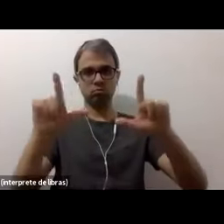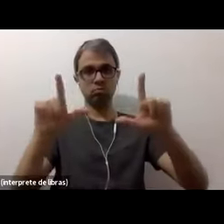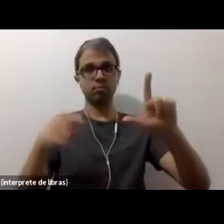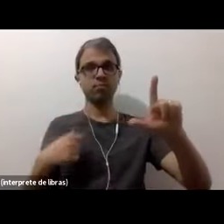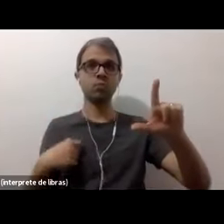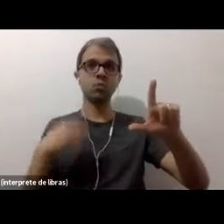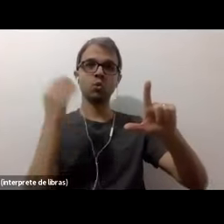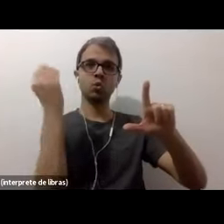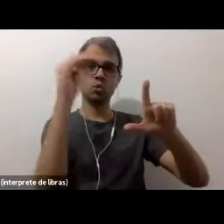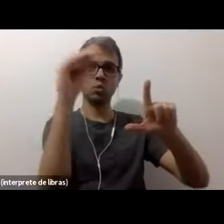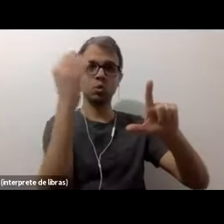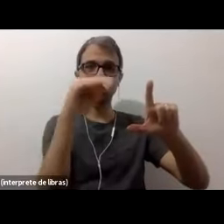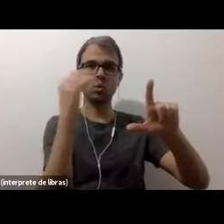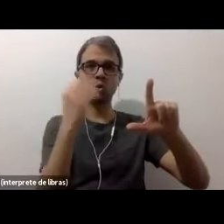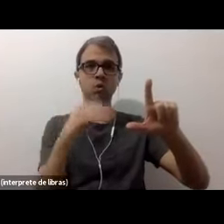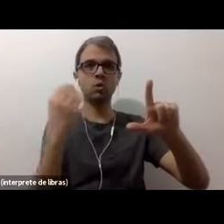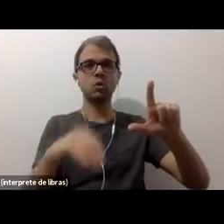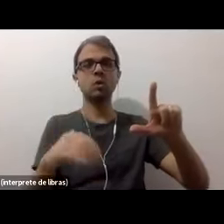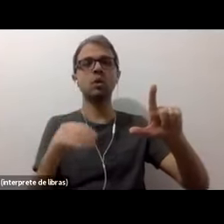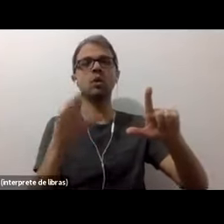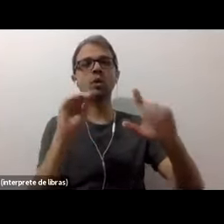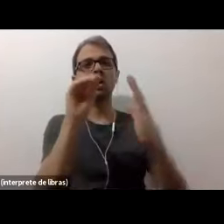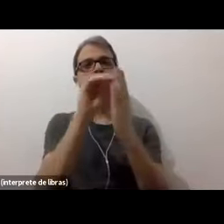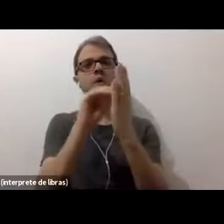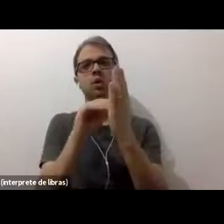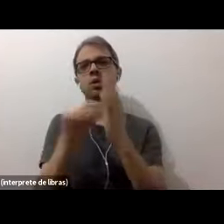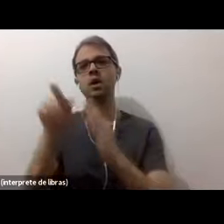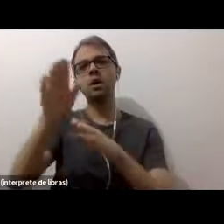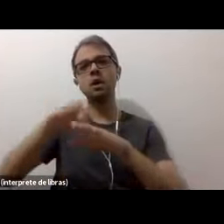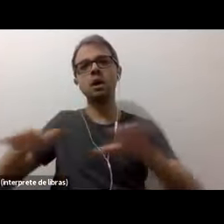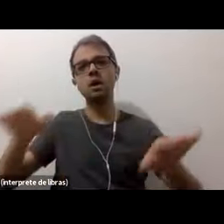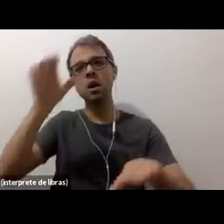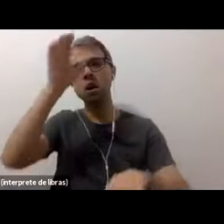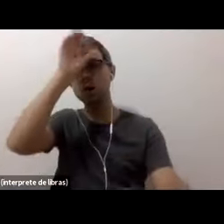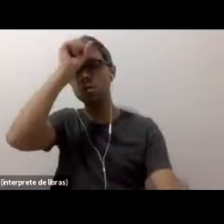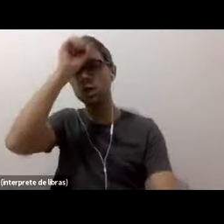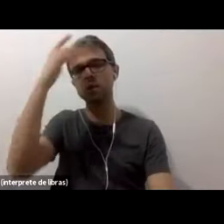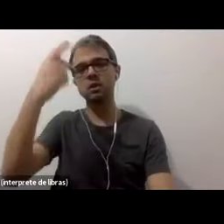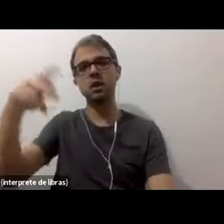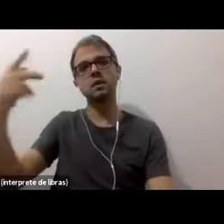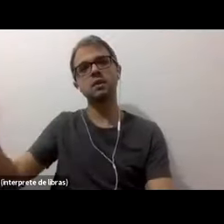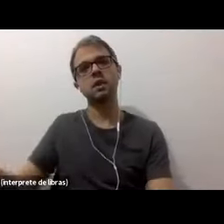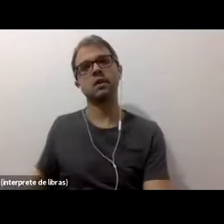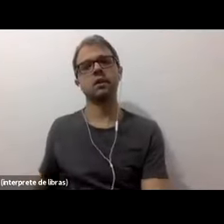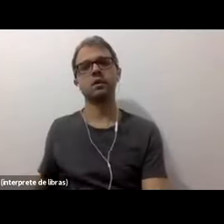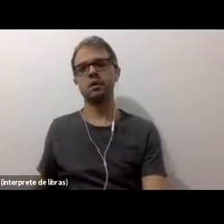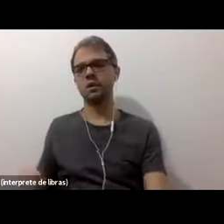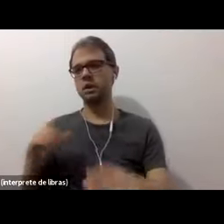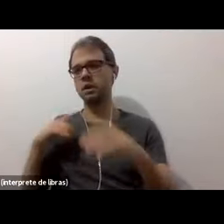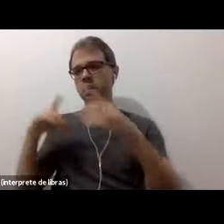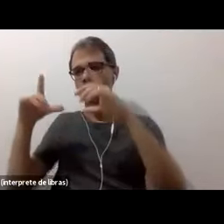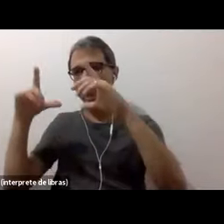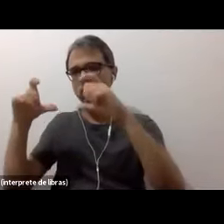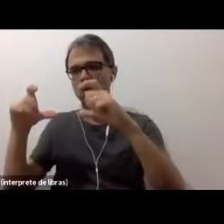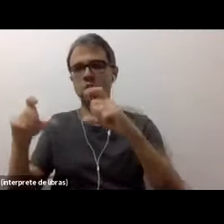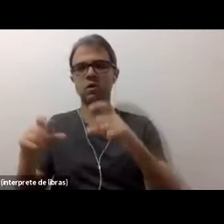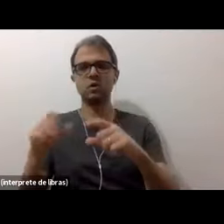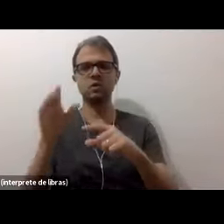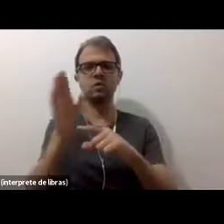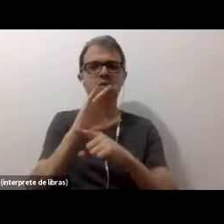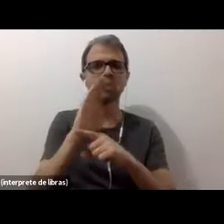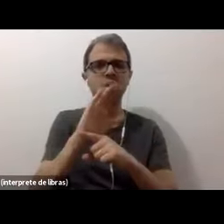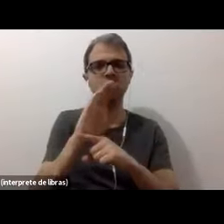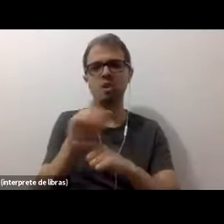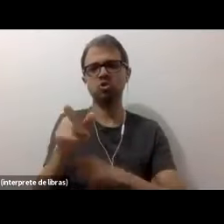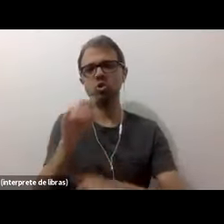de aprendizagem das crianças, com fotos, vídeos, relatos, né,